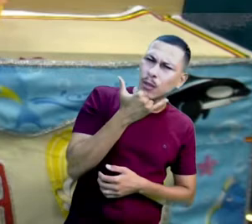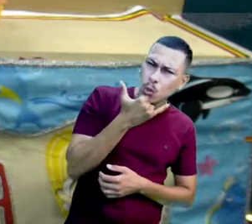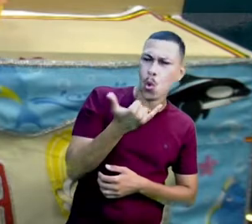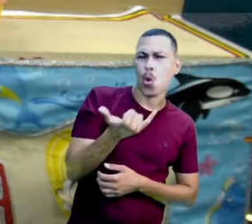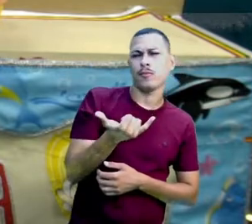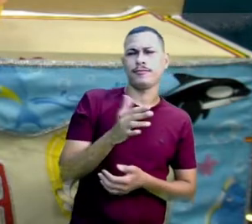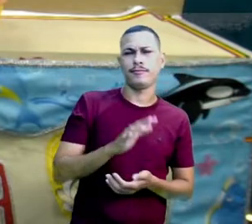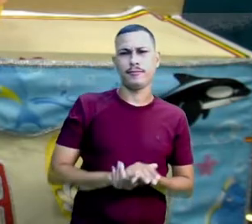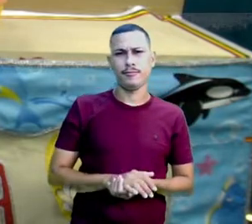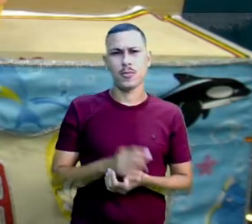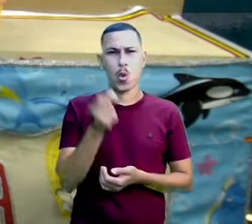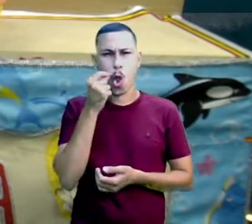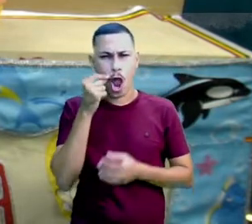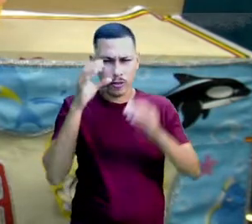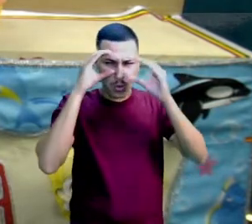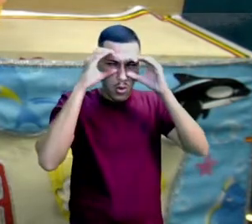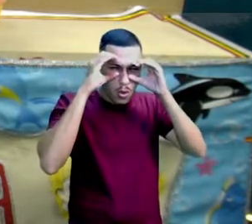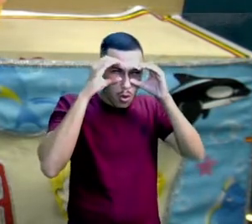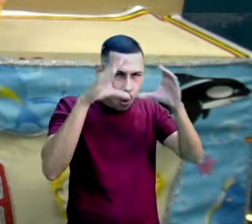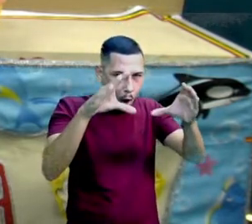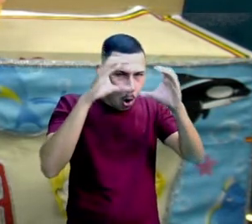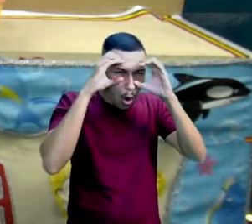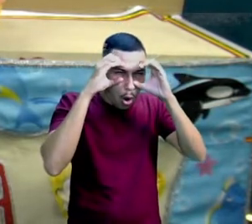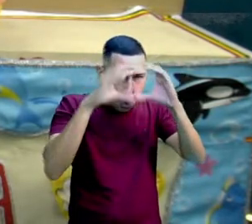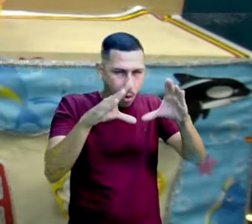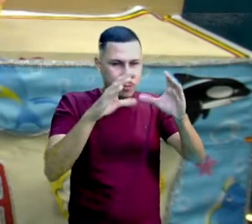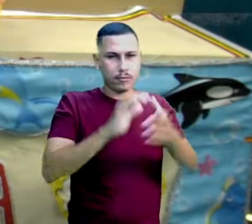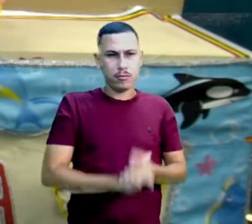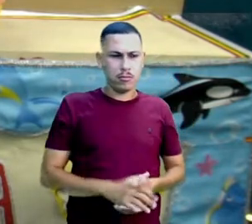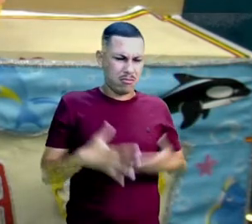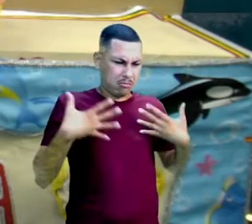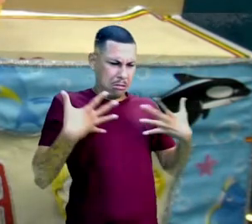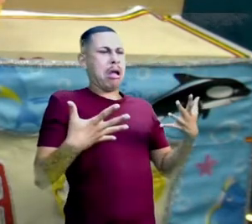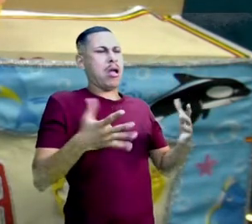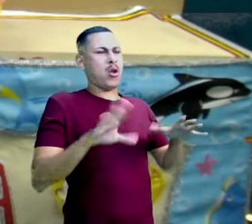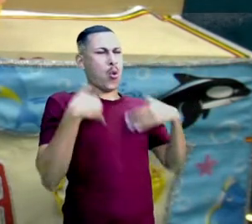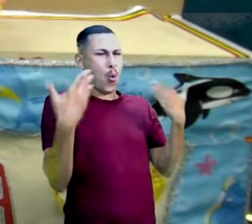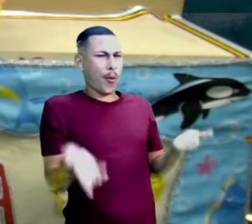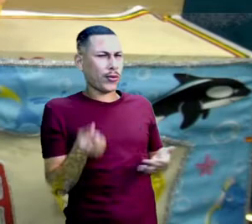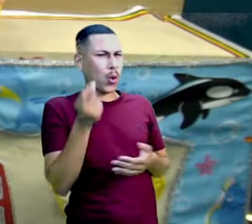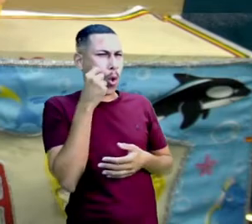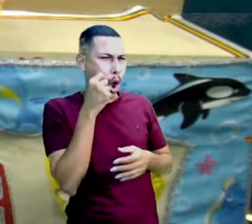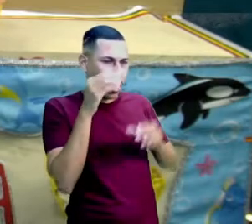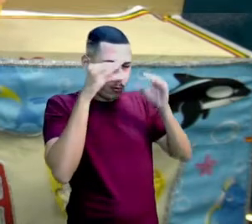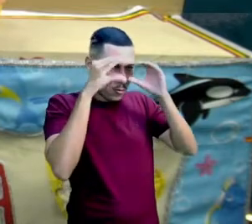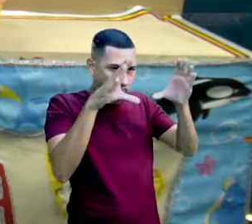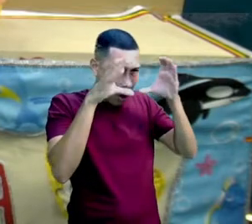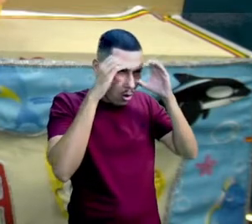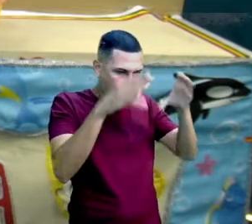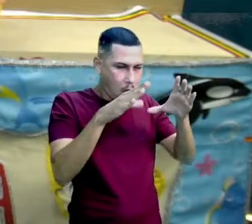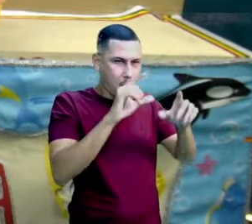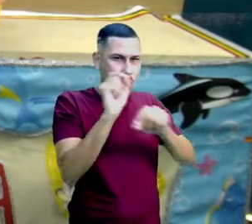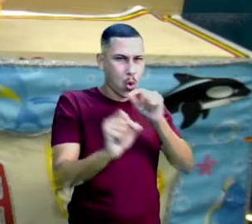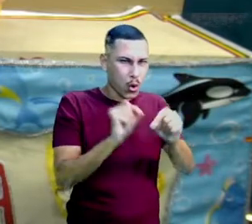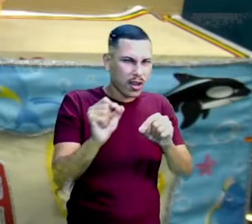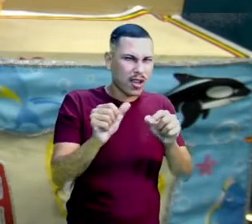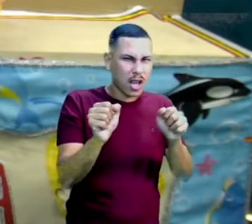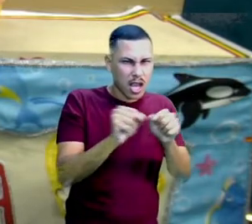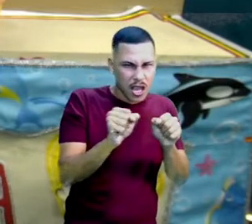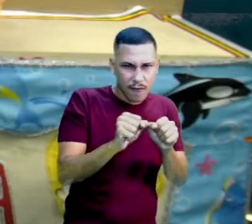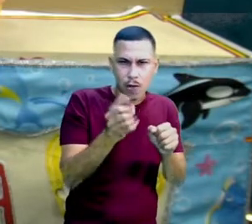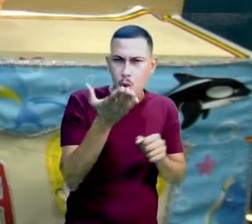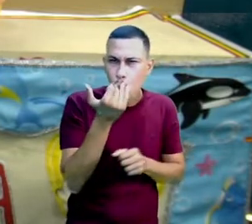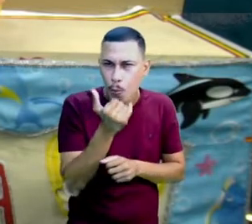rato metido ambicioso. Não é isso? Se espantaram quando ele contou tudo o que tinha passado lá naquela casa. Com